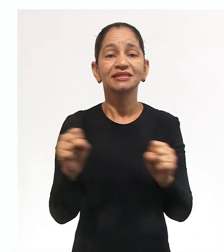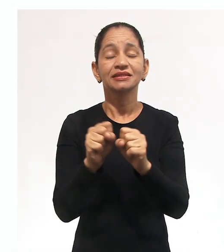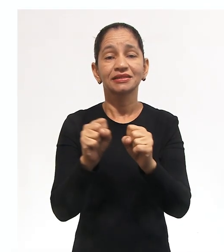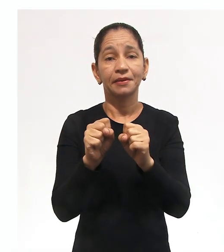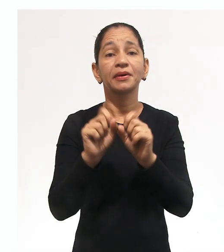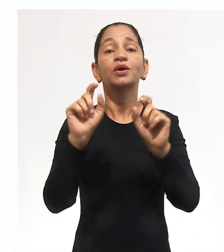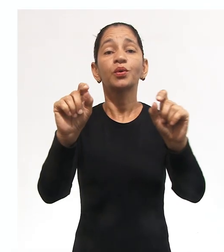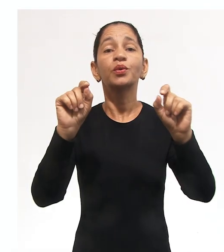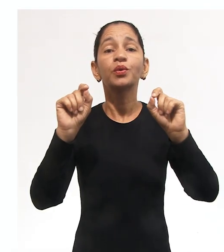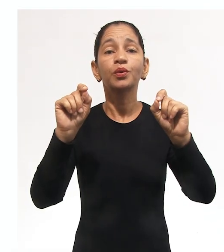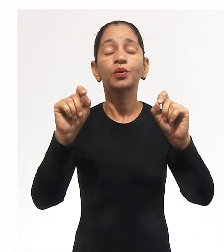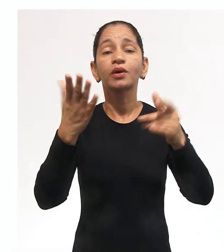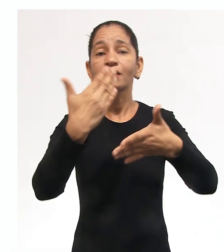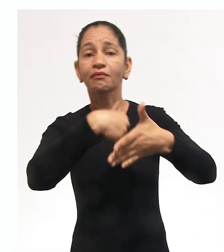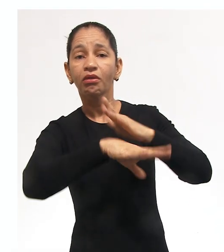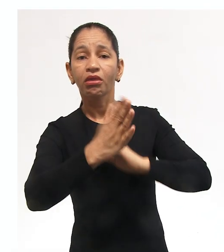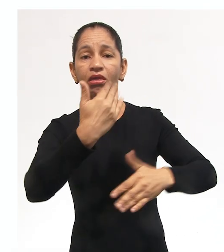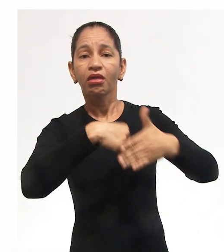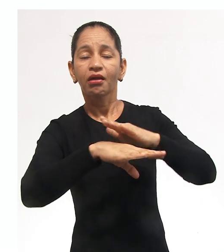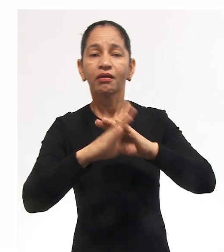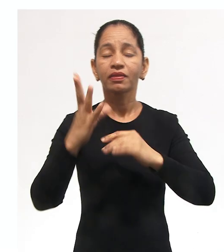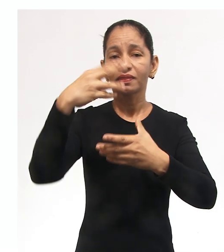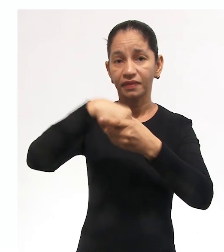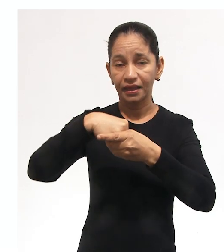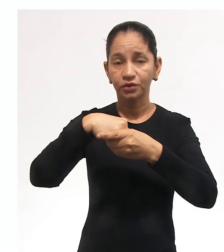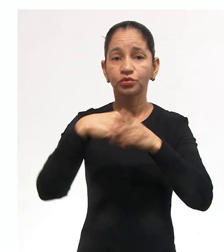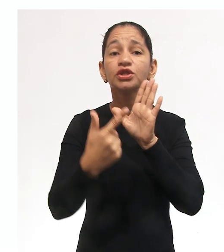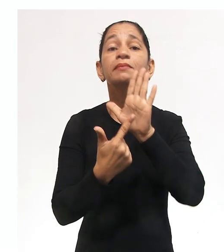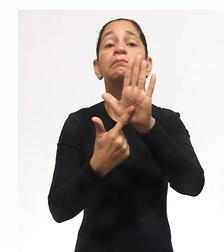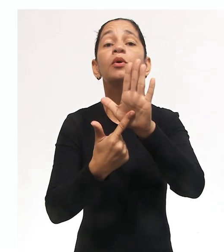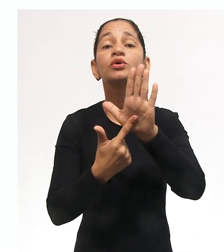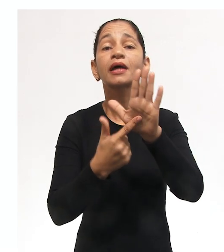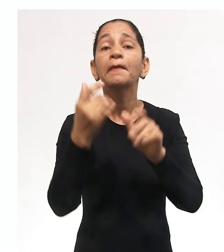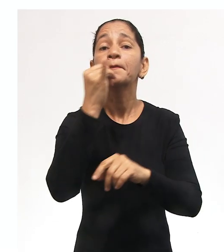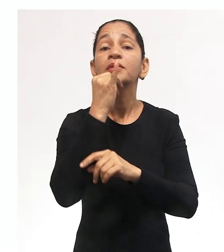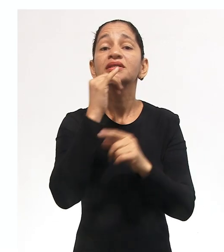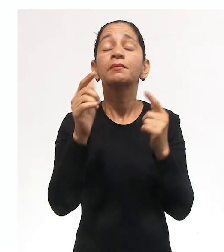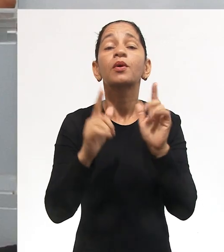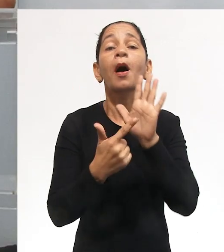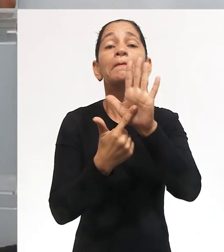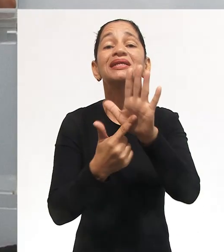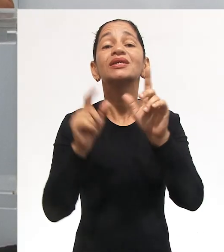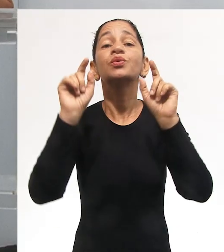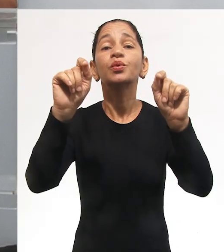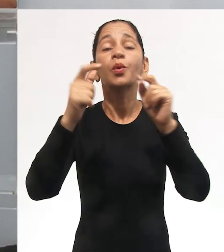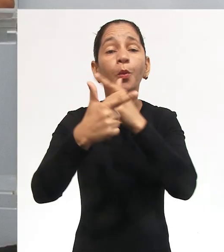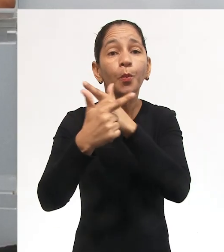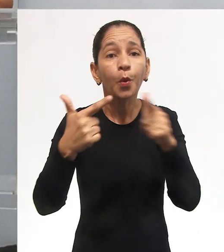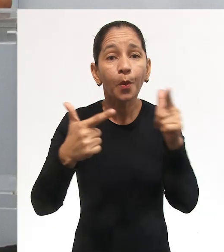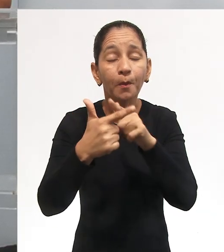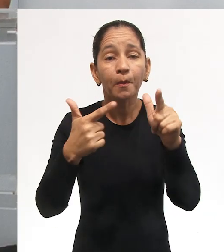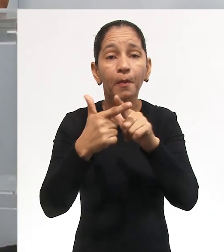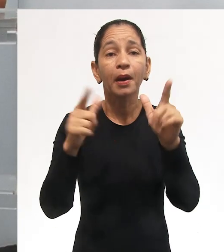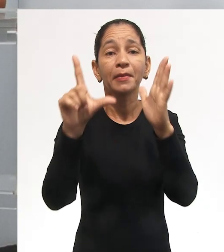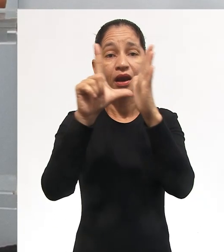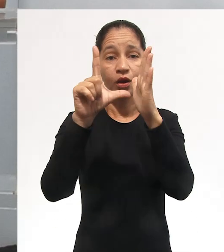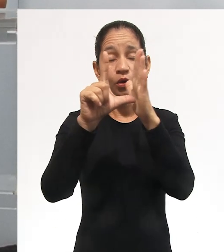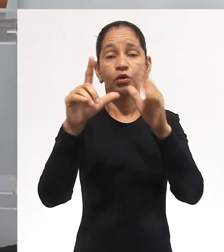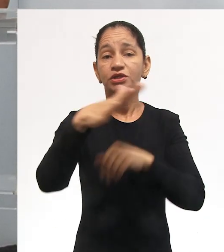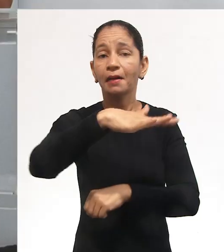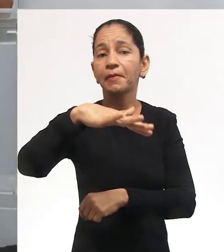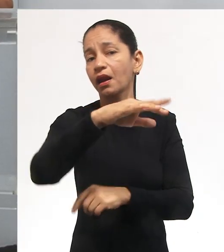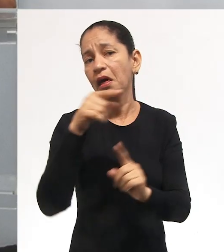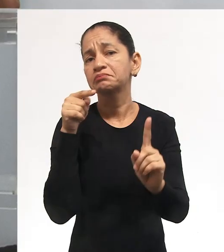de gestão de estoque digital. Então, eu estou apresentando uma situação problema relacionado com a loja